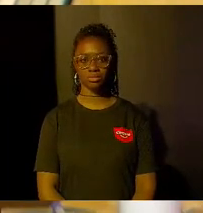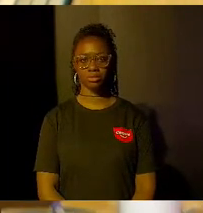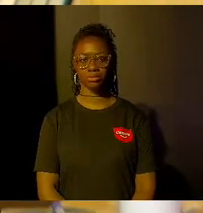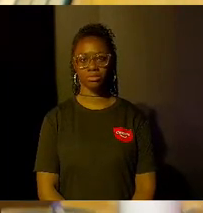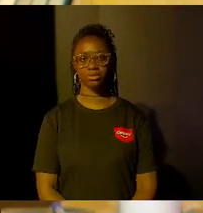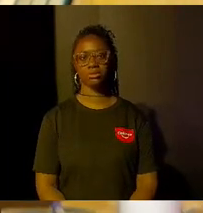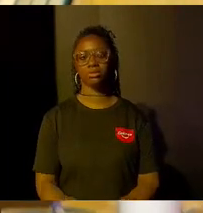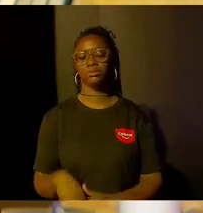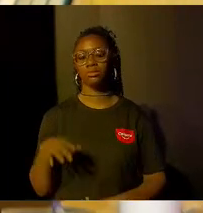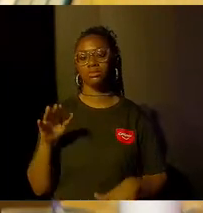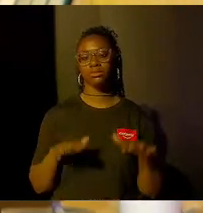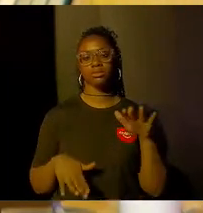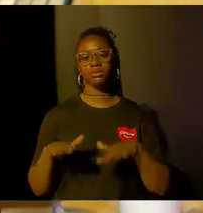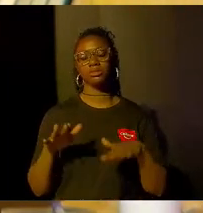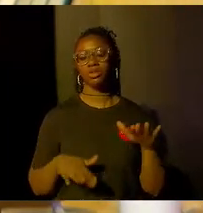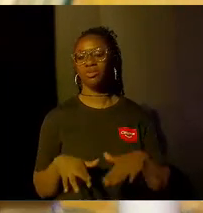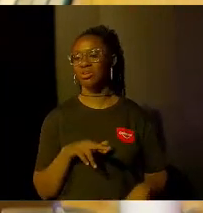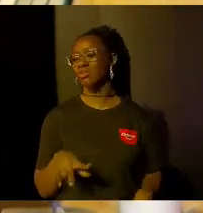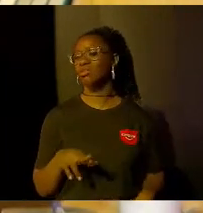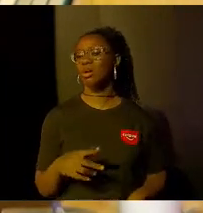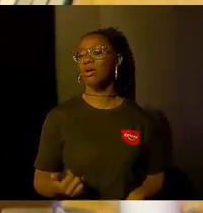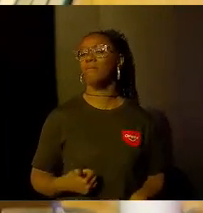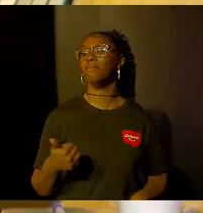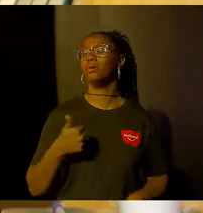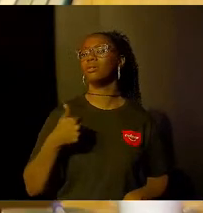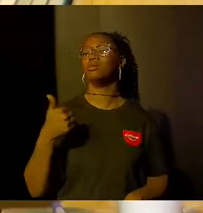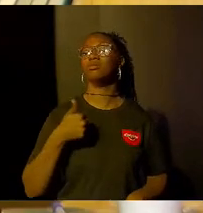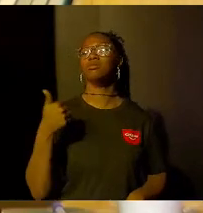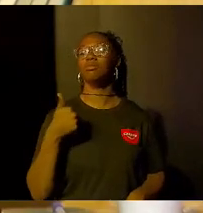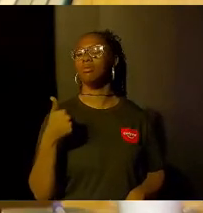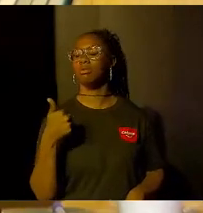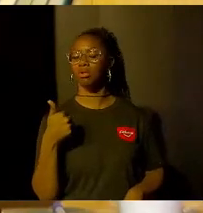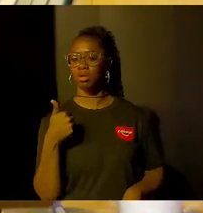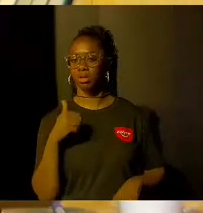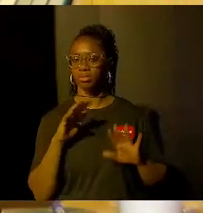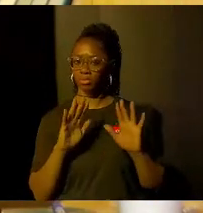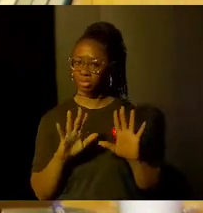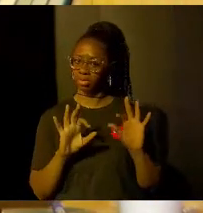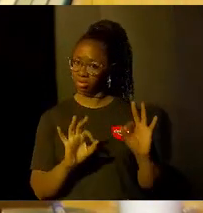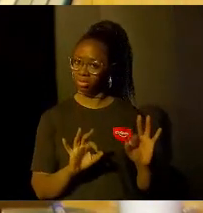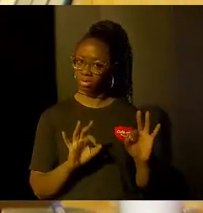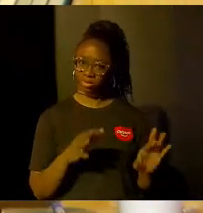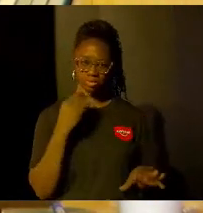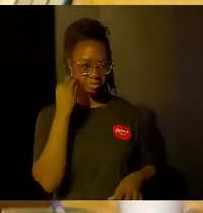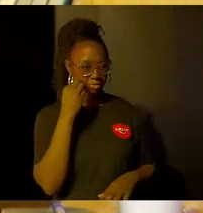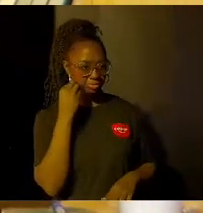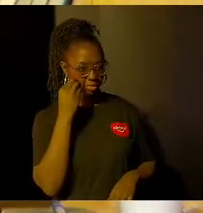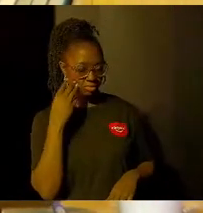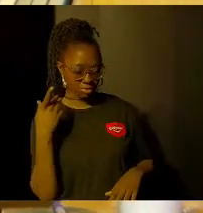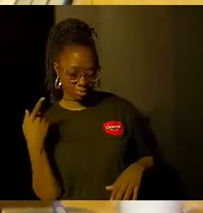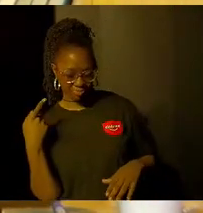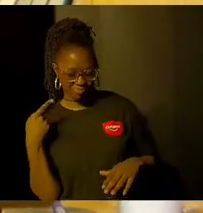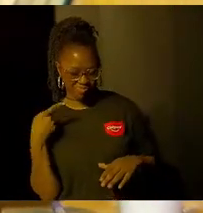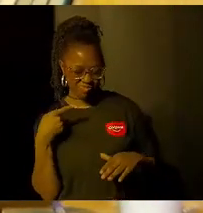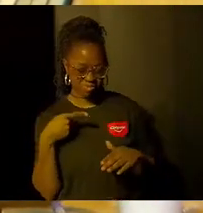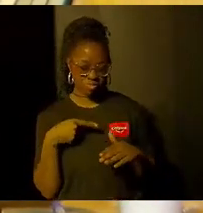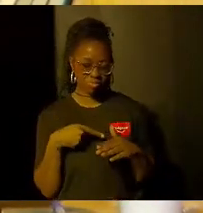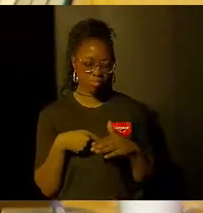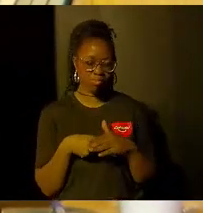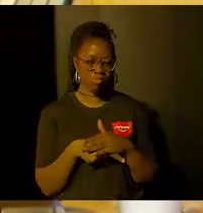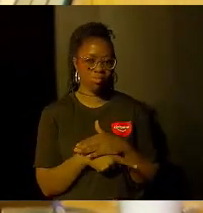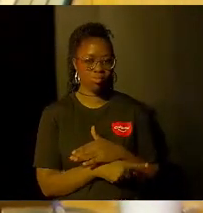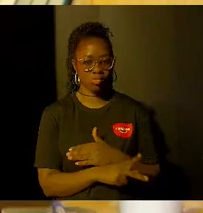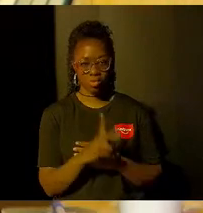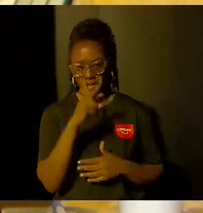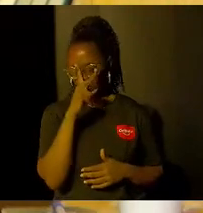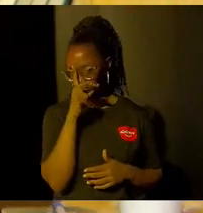Talvez não tenha sido a primeira vez mas certamente foi quando experimentei em profundidade a